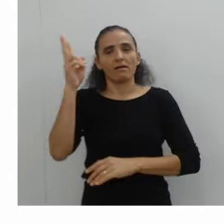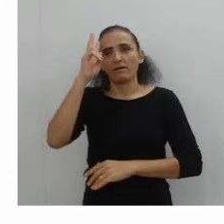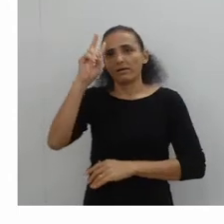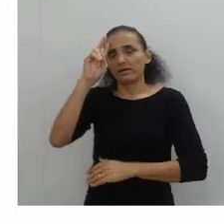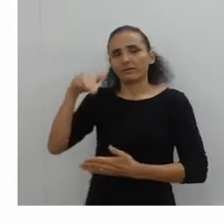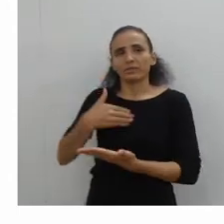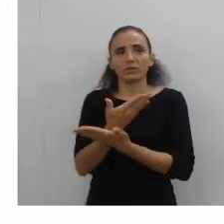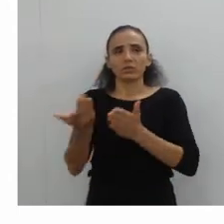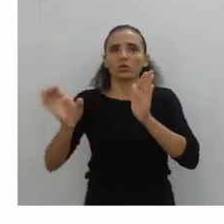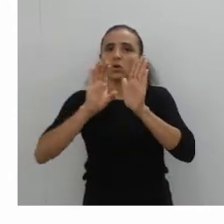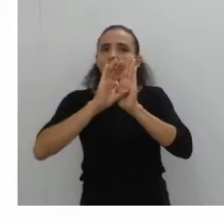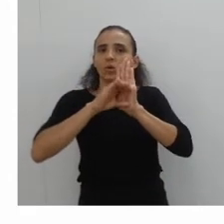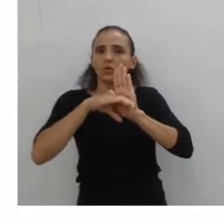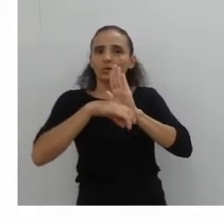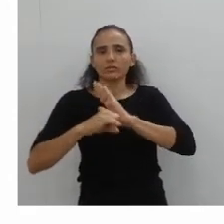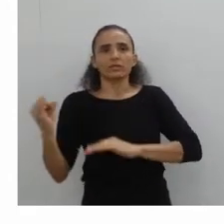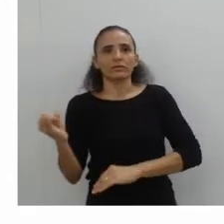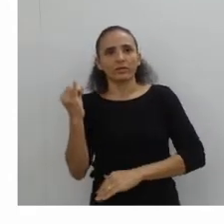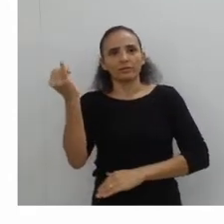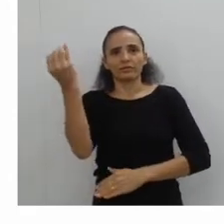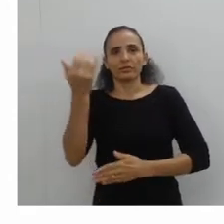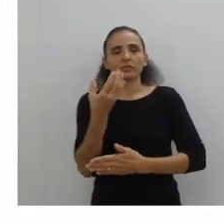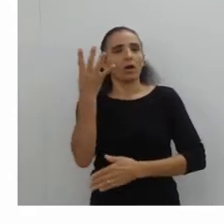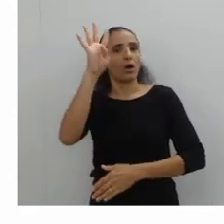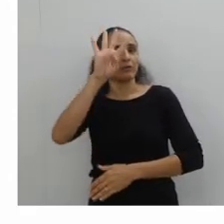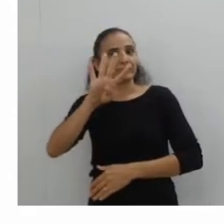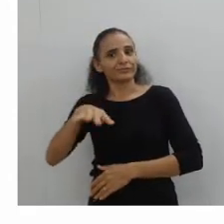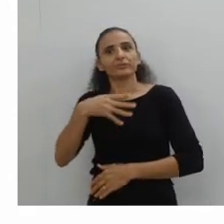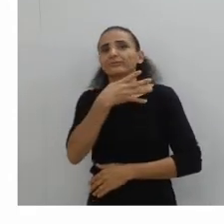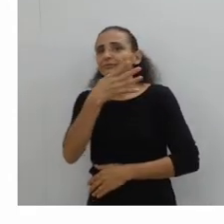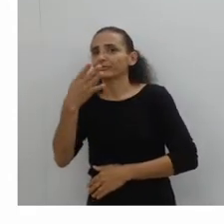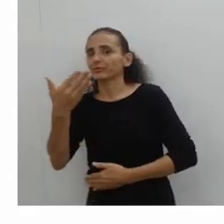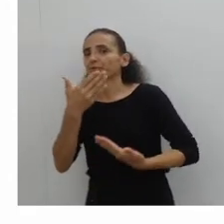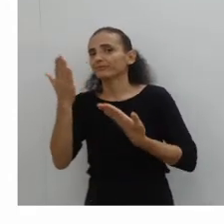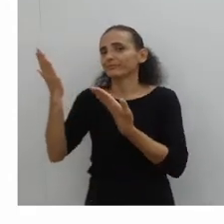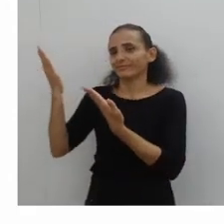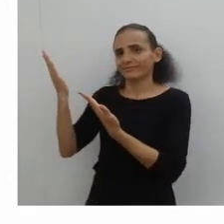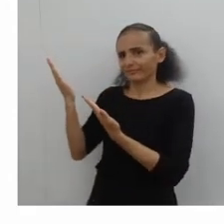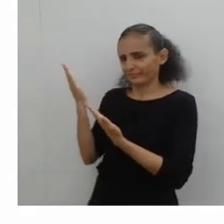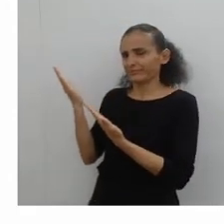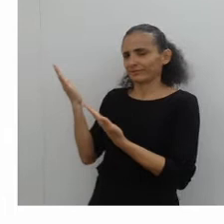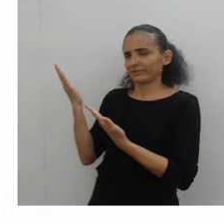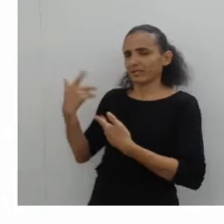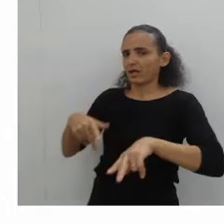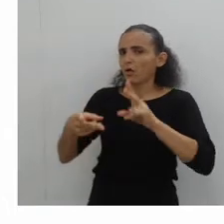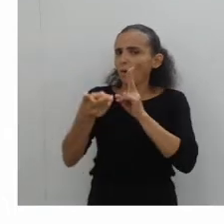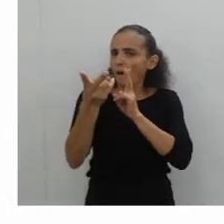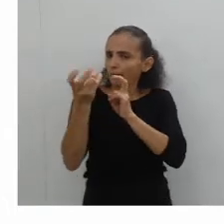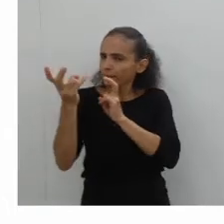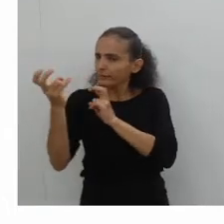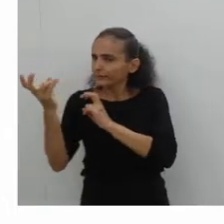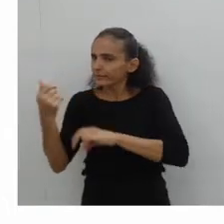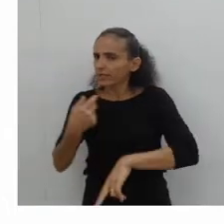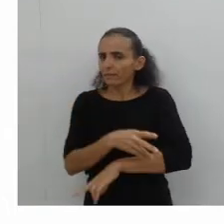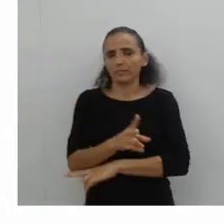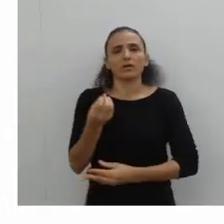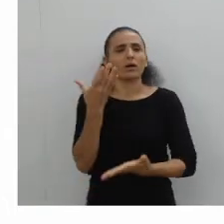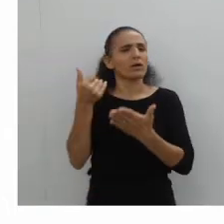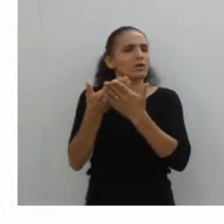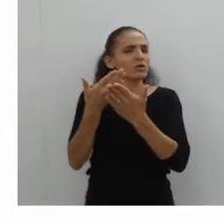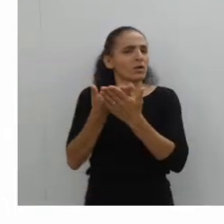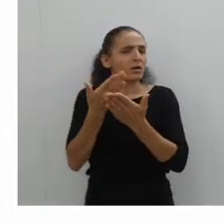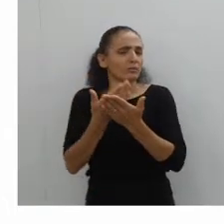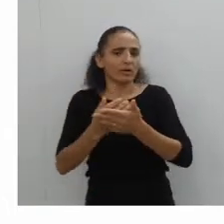alguns conceitos importantes. Eu trouxe essa tabelinha aí para você e se ambientizando,